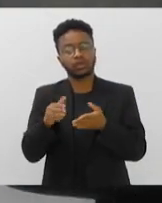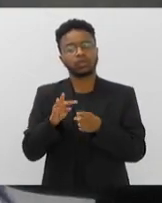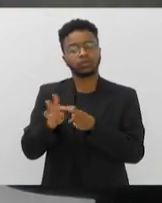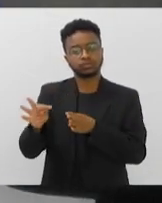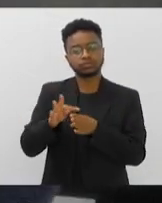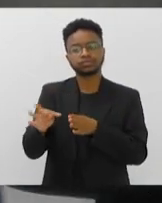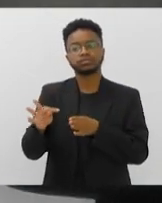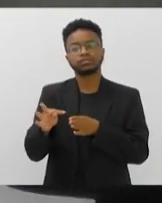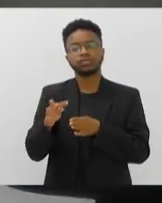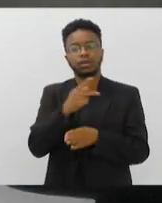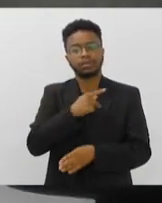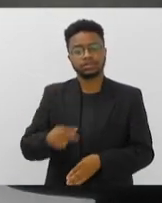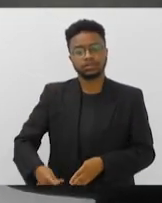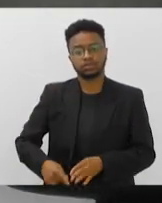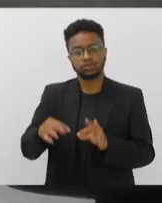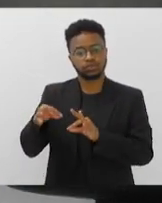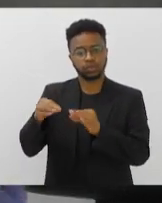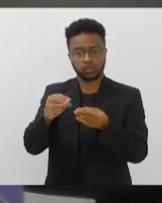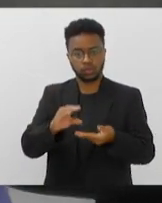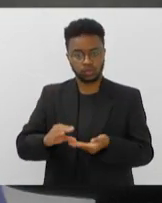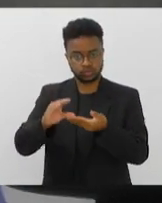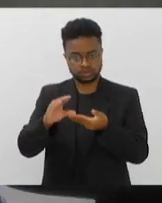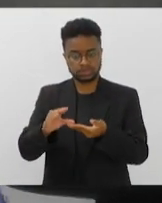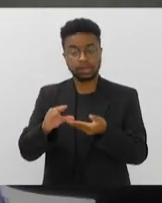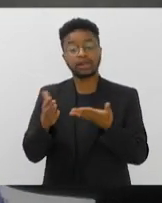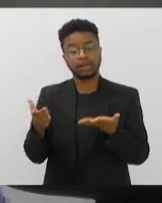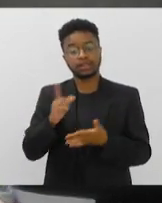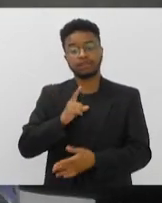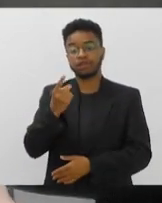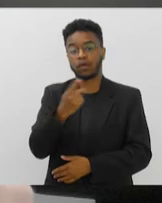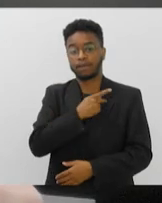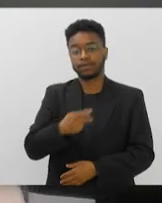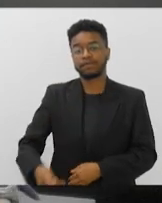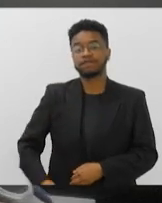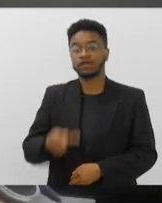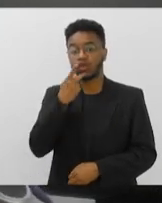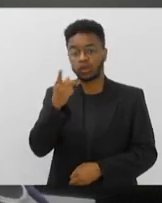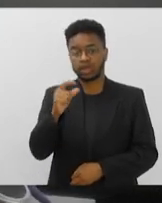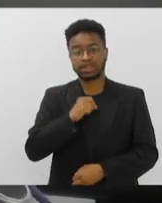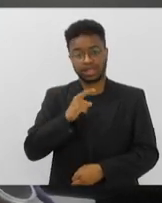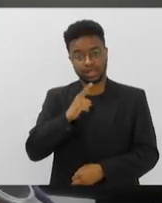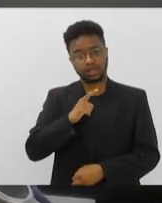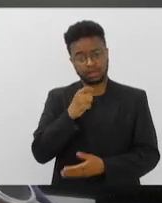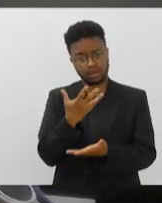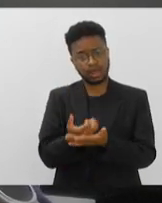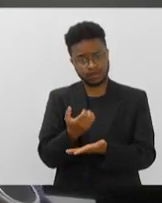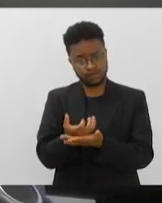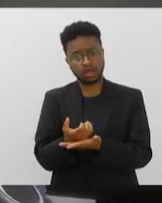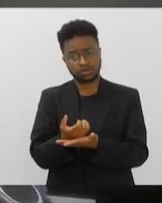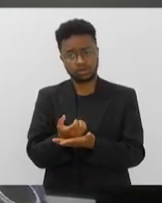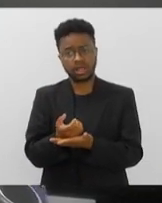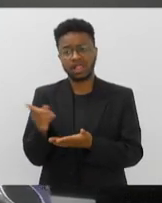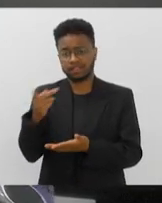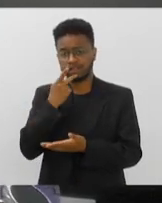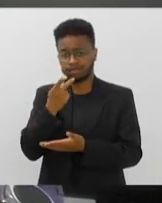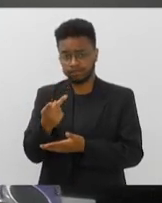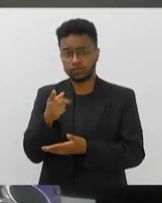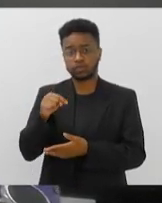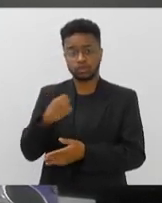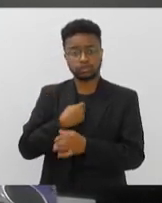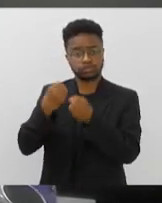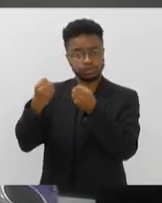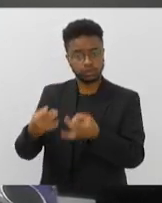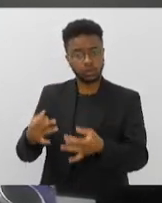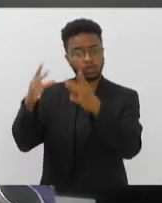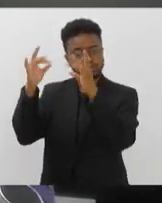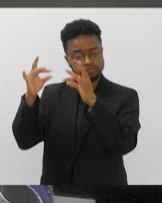Conselho Estadual e do Conselho Federal e uma dessas presidentes falou tá gravado lá para quem quiser ver no evento é mas a gente a gente explicou lá